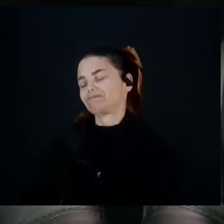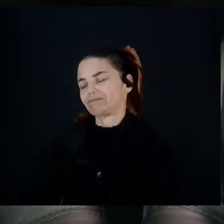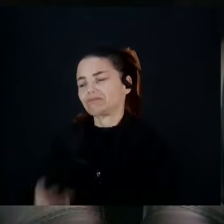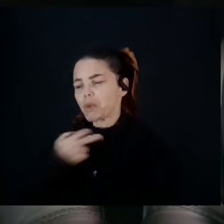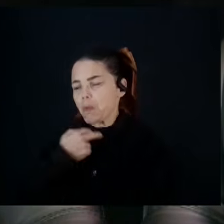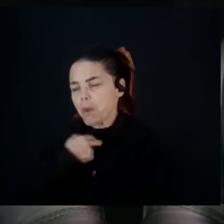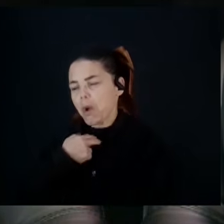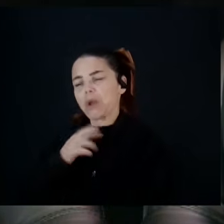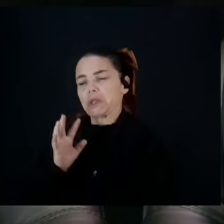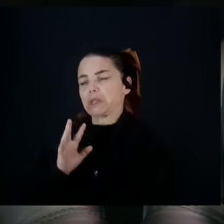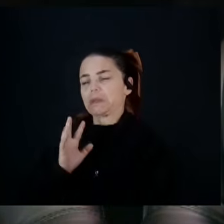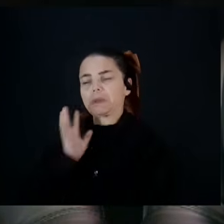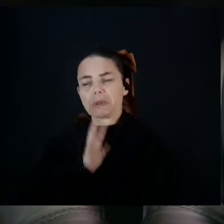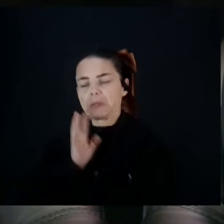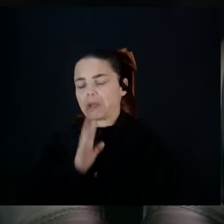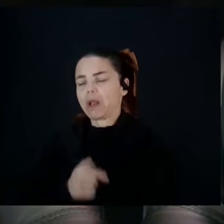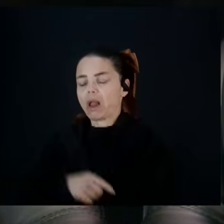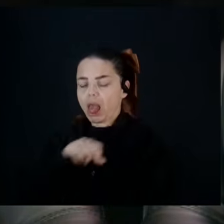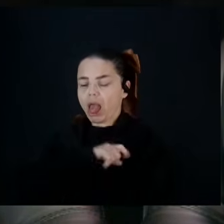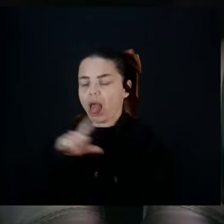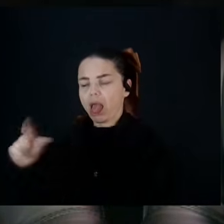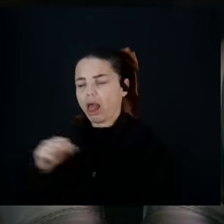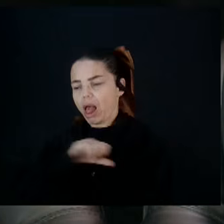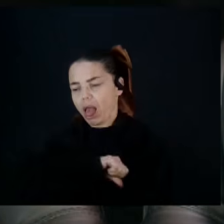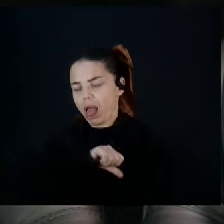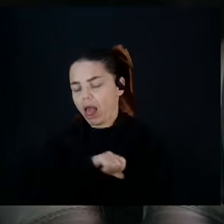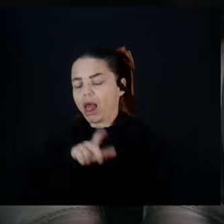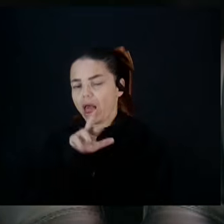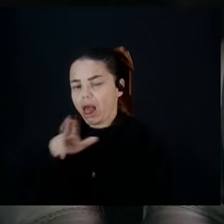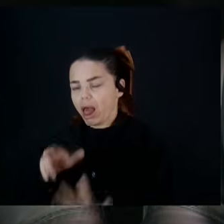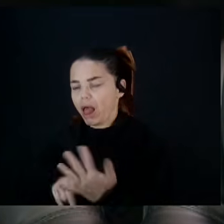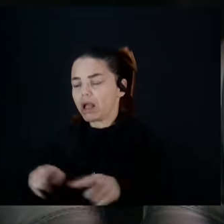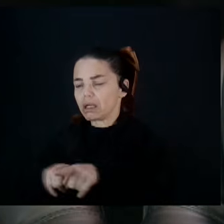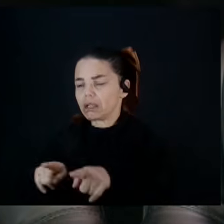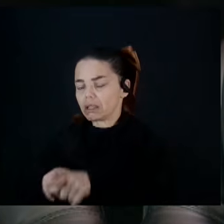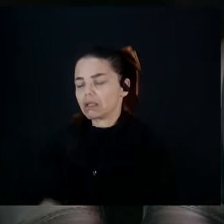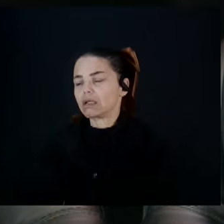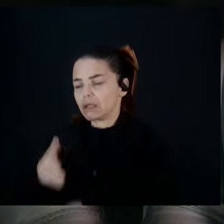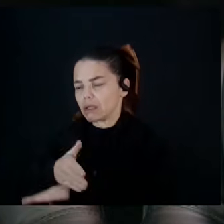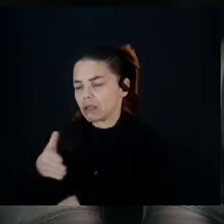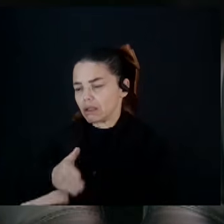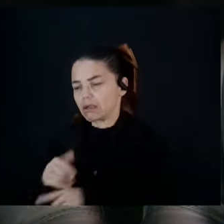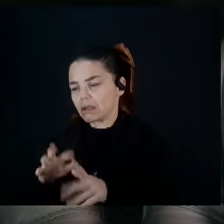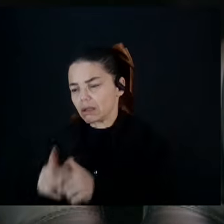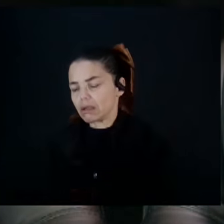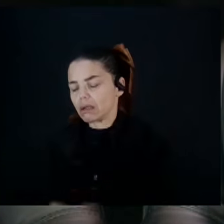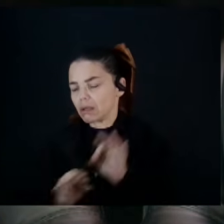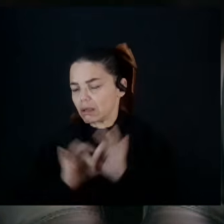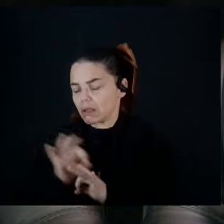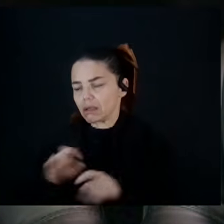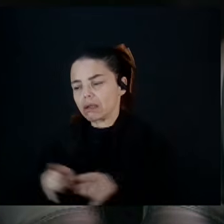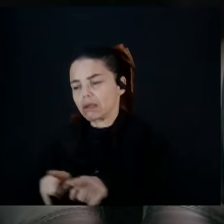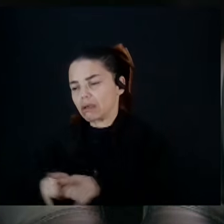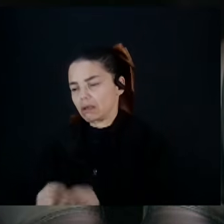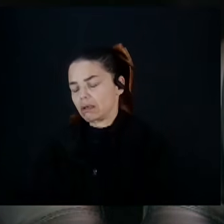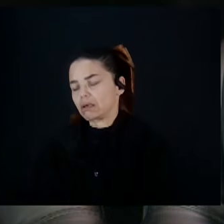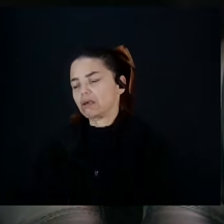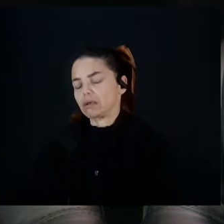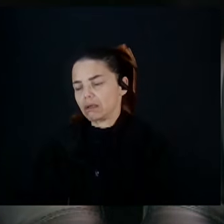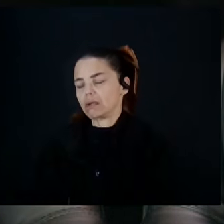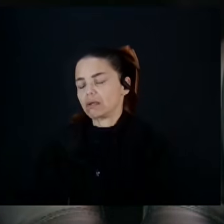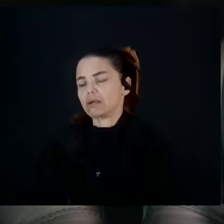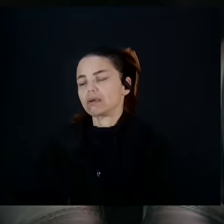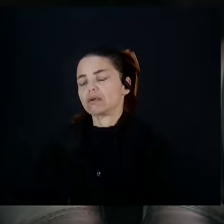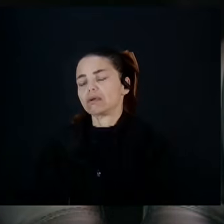eu saí frustrada, e eu penso que as outras pessoas lá que participaram de todo o projeto também tenham saído